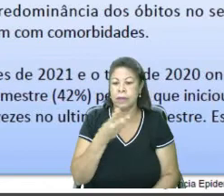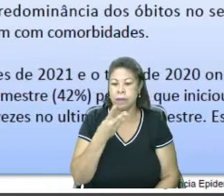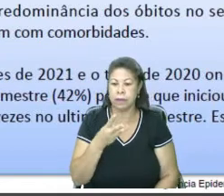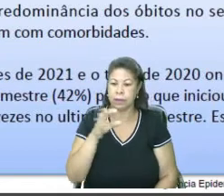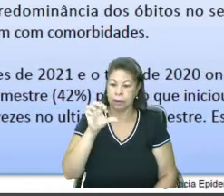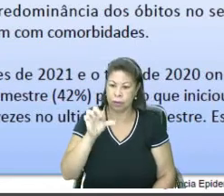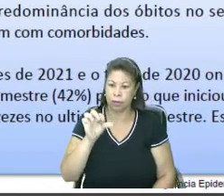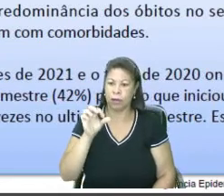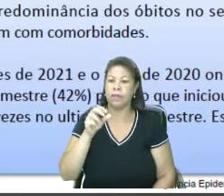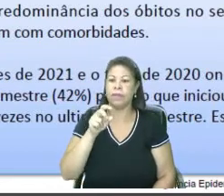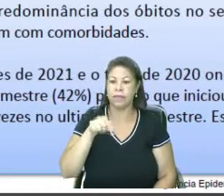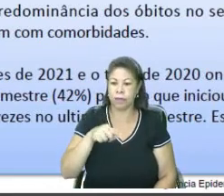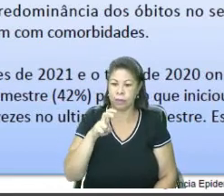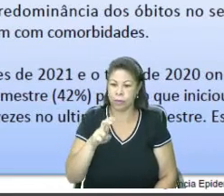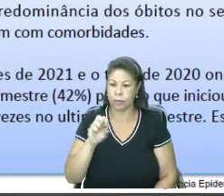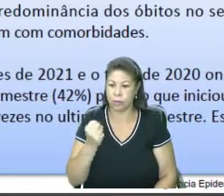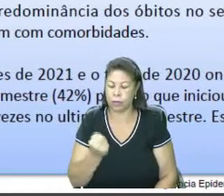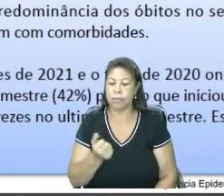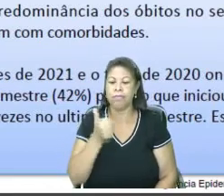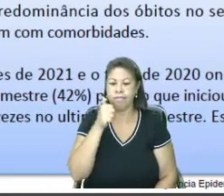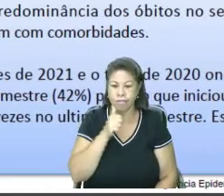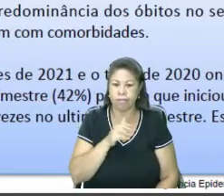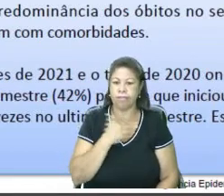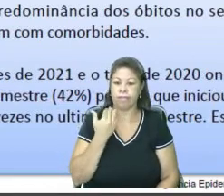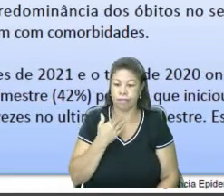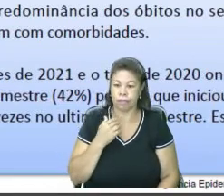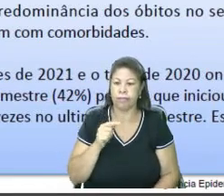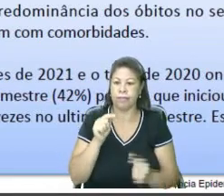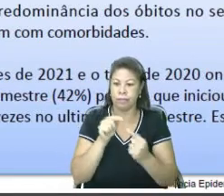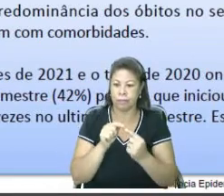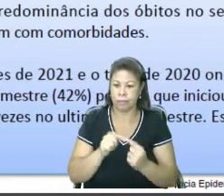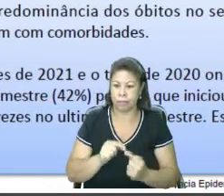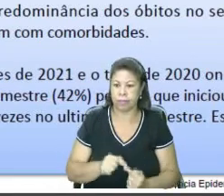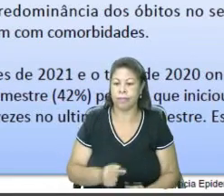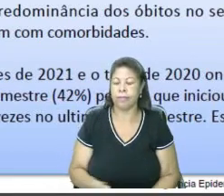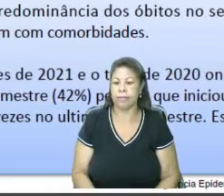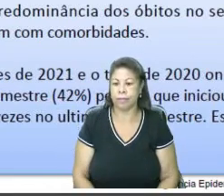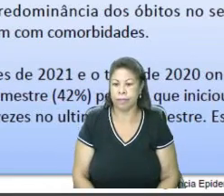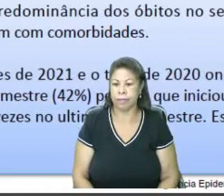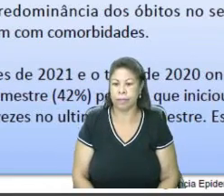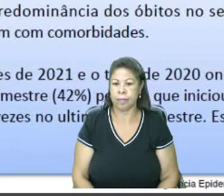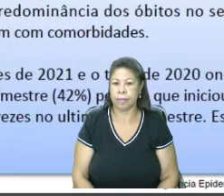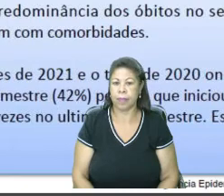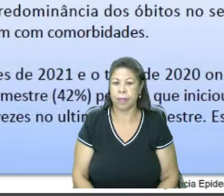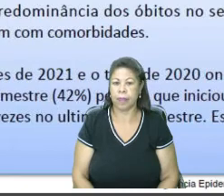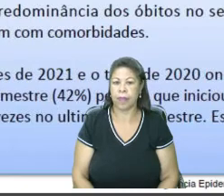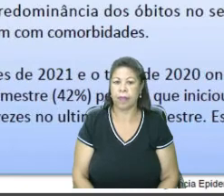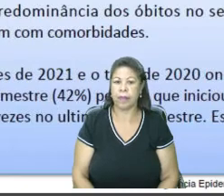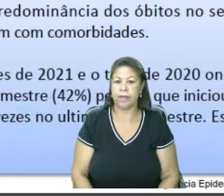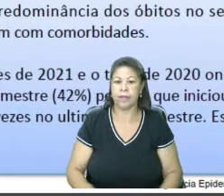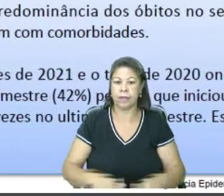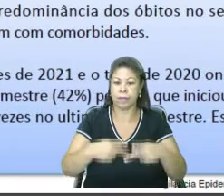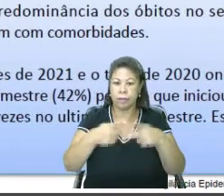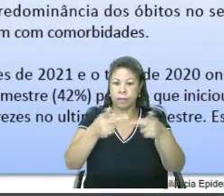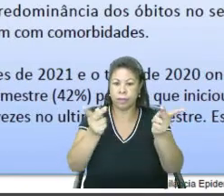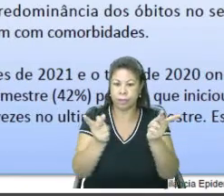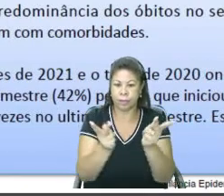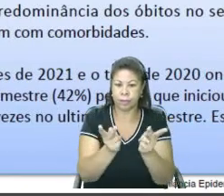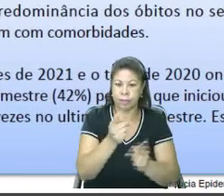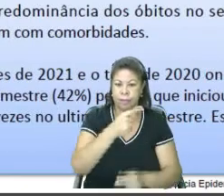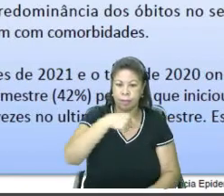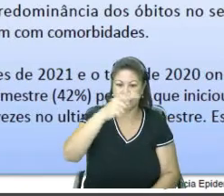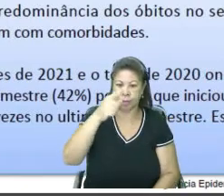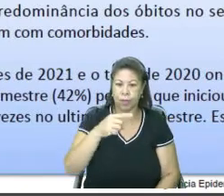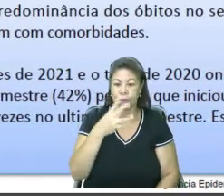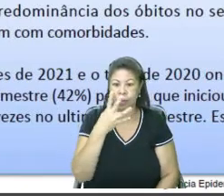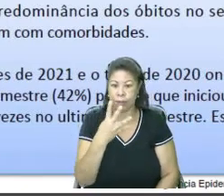39,58% na população feminina. Quando a gente olha a peticinha do lado, a gente vê que 42% de